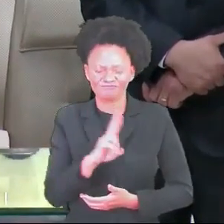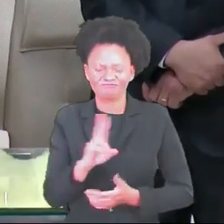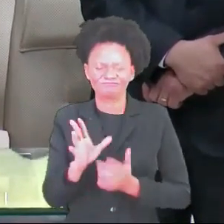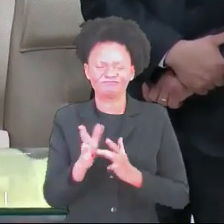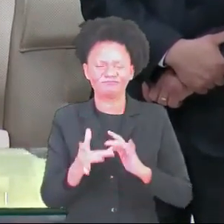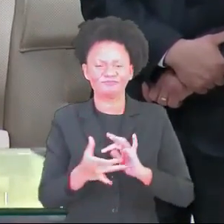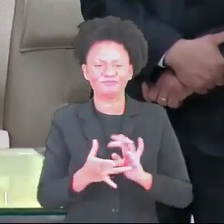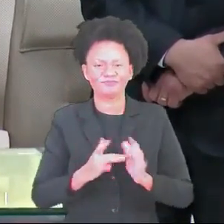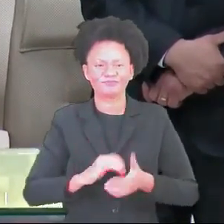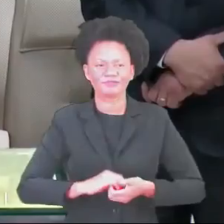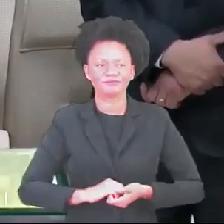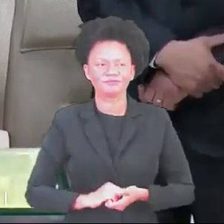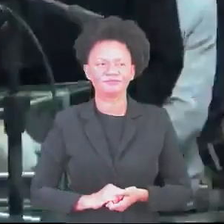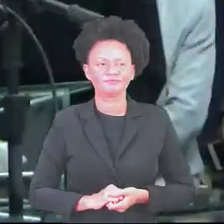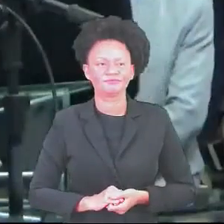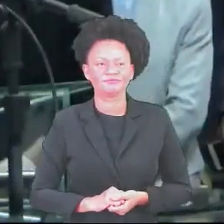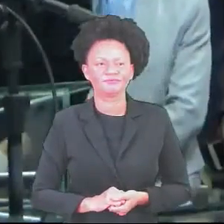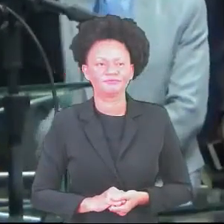de Jesus.